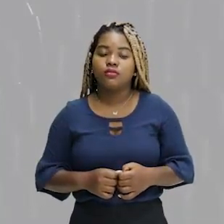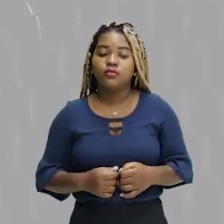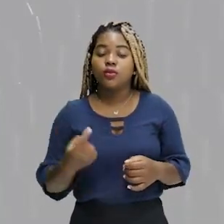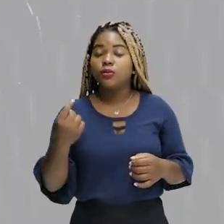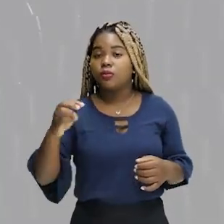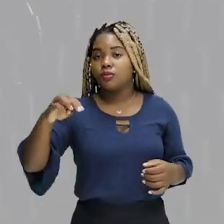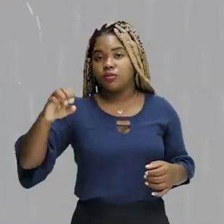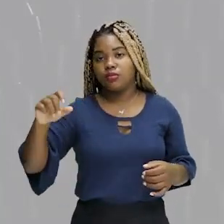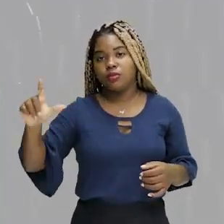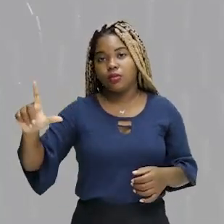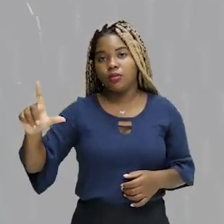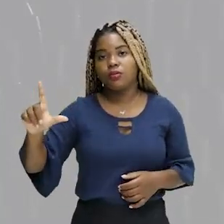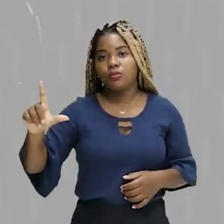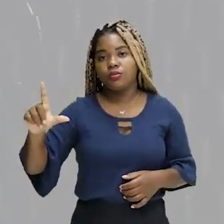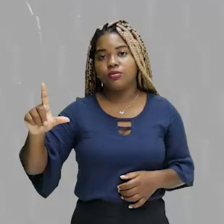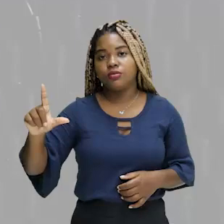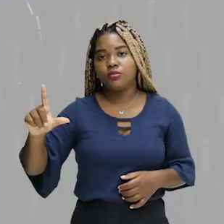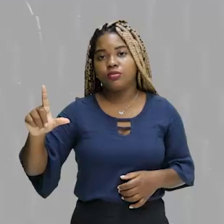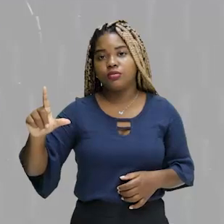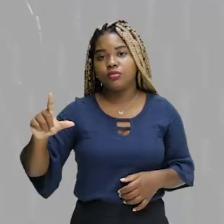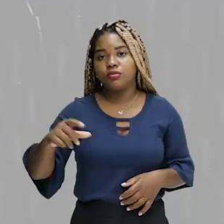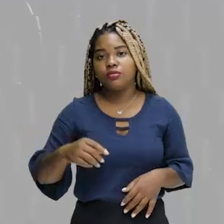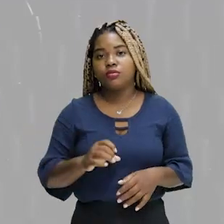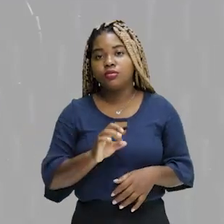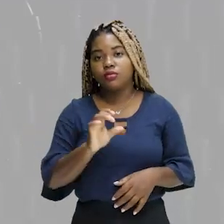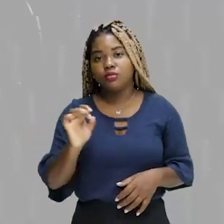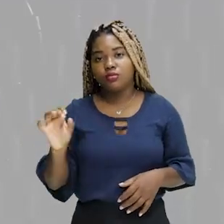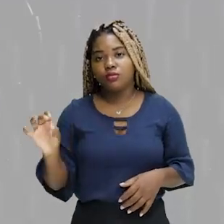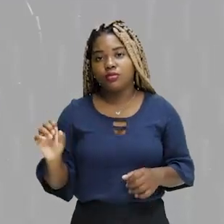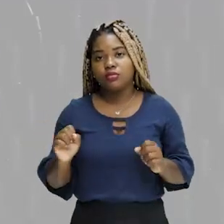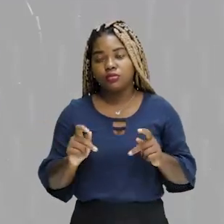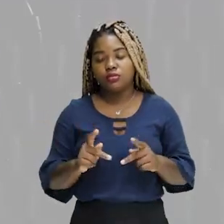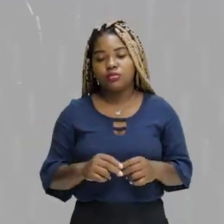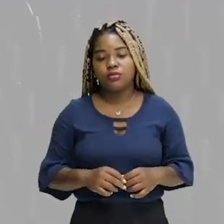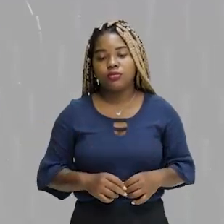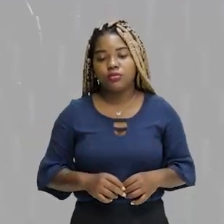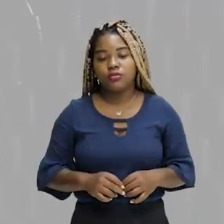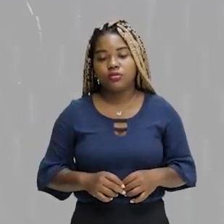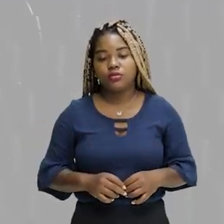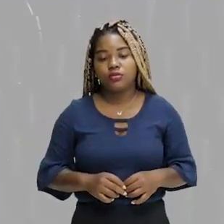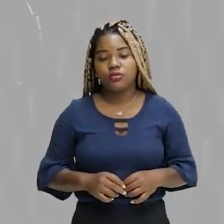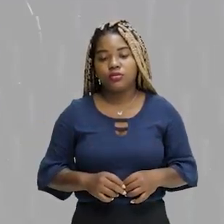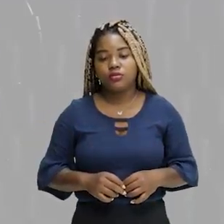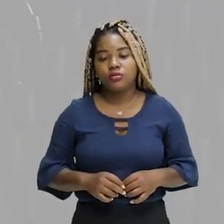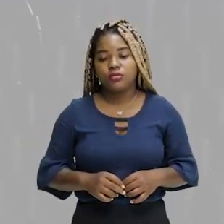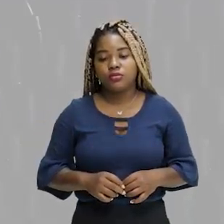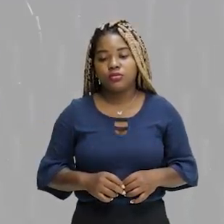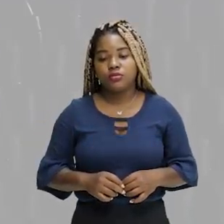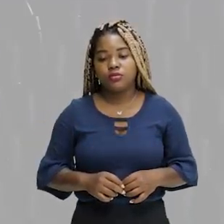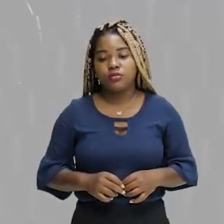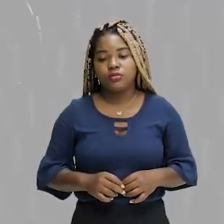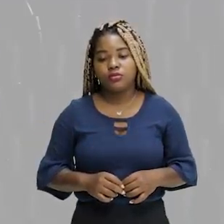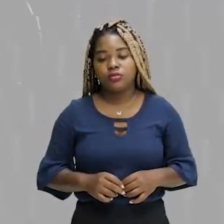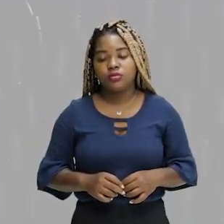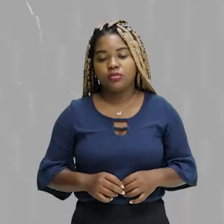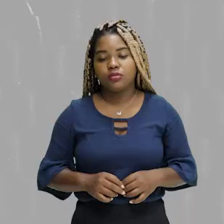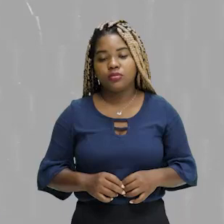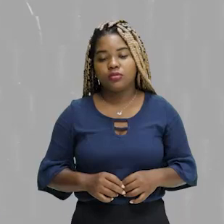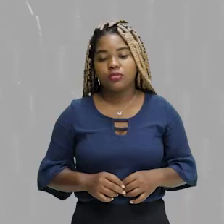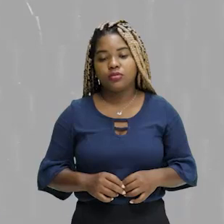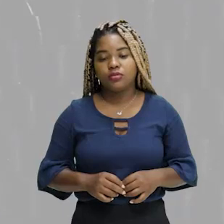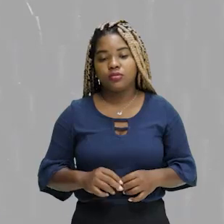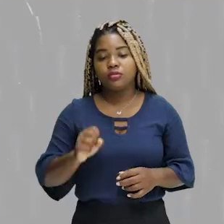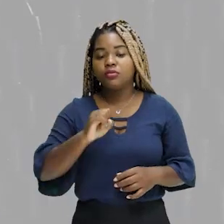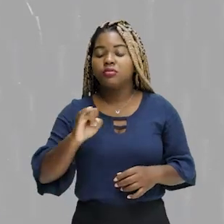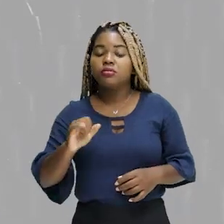mol, né, uma molécula de cada substância. Mas se, por exemplo, se houvesse a formação